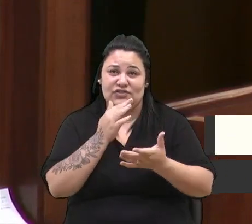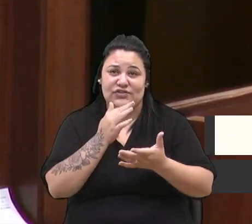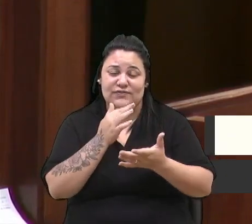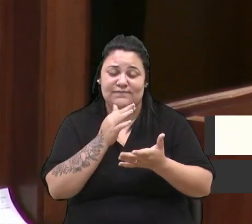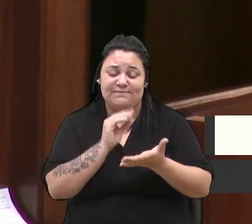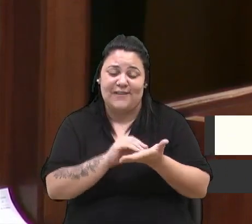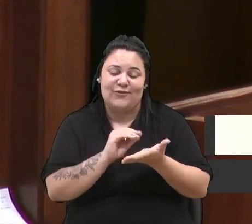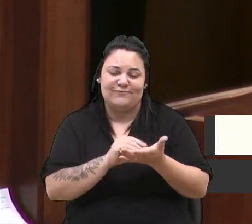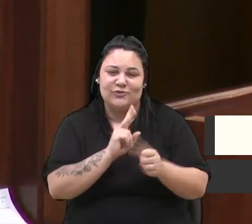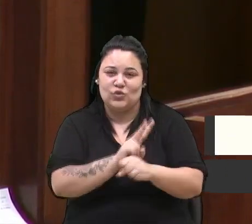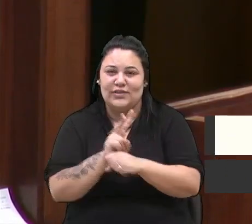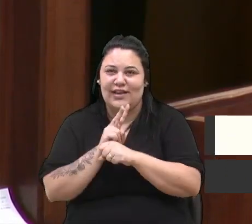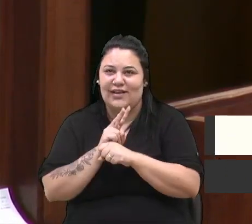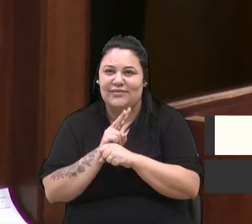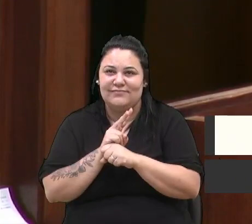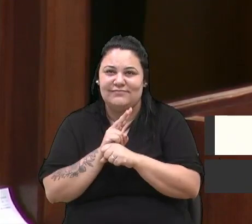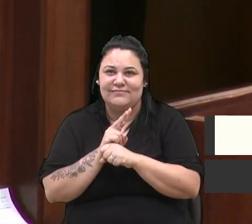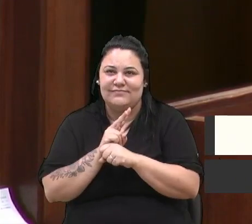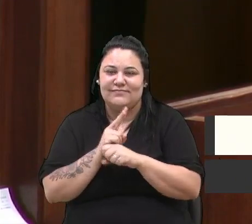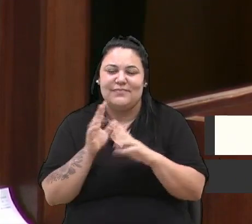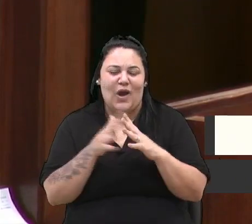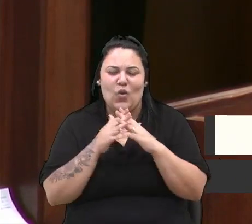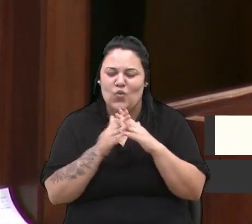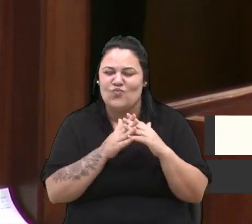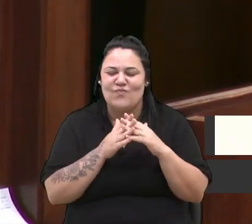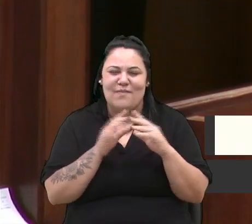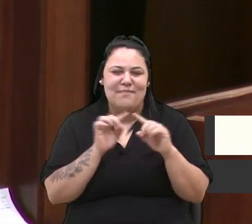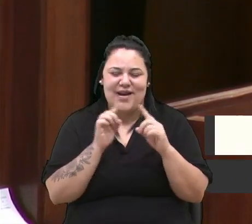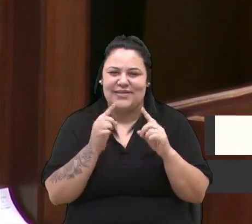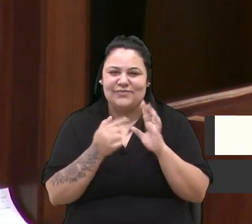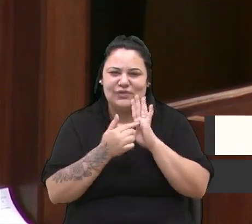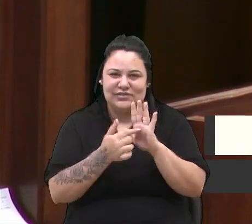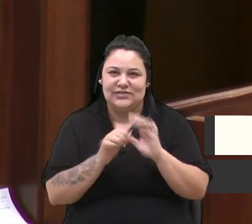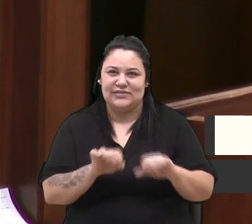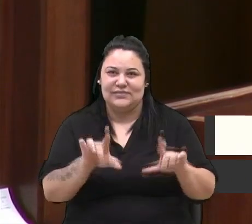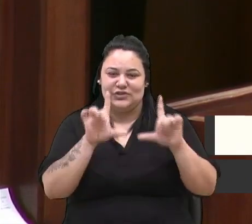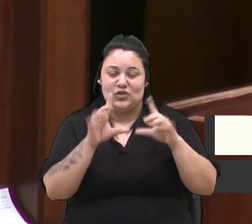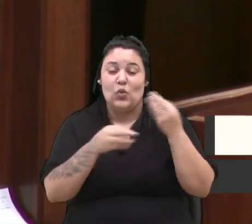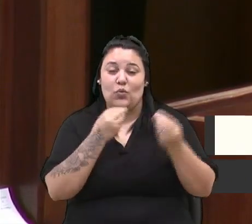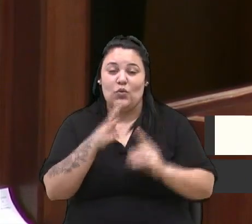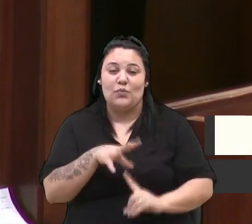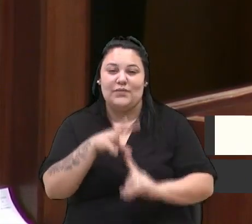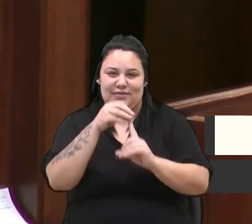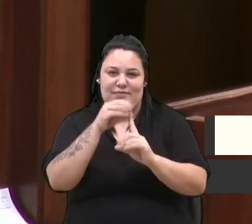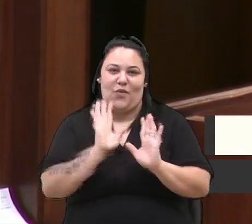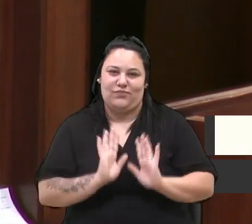desordem, mas eu trago essa imagem como uma referência.